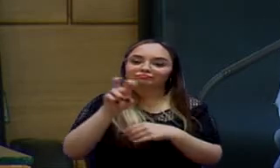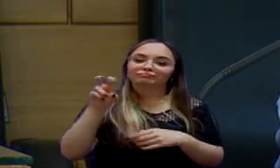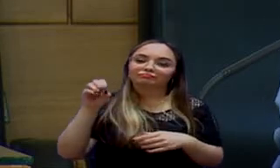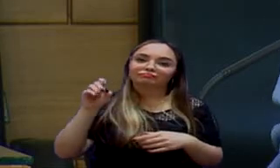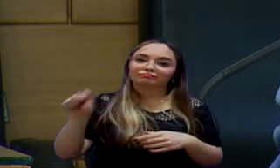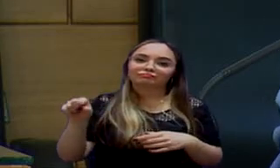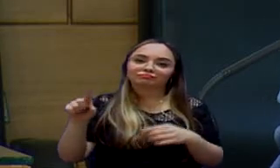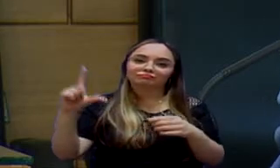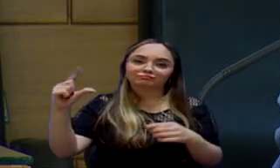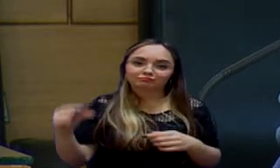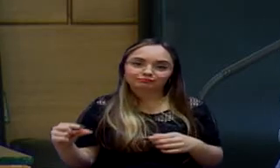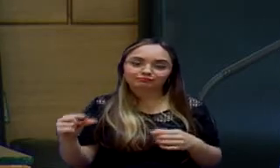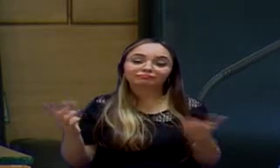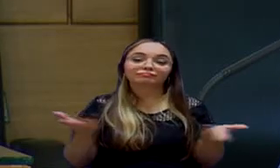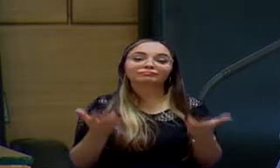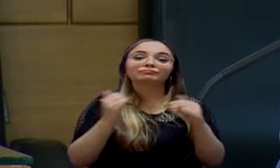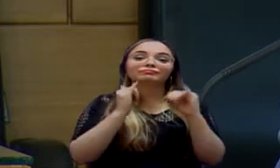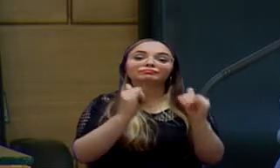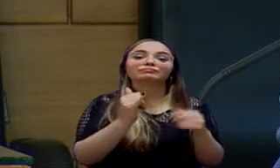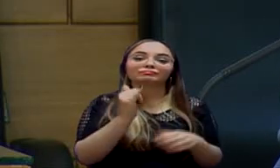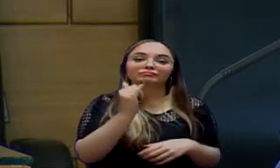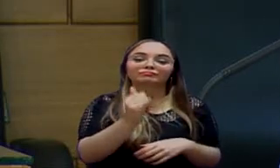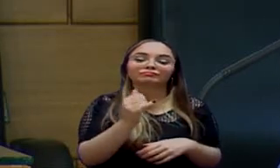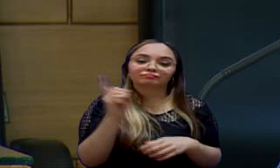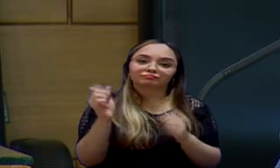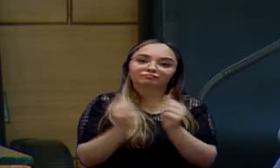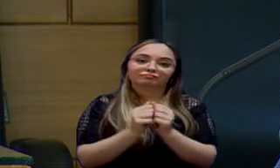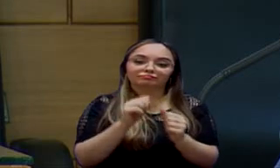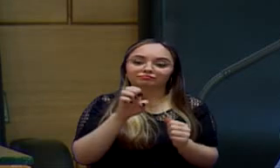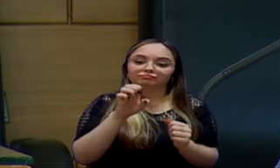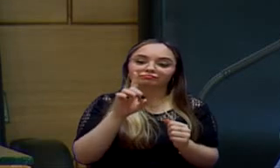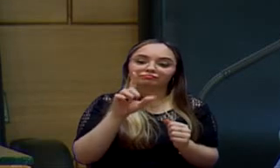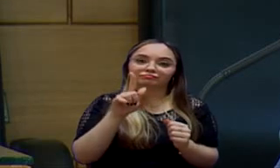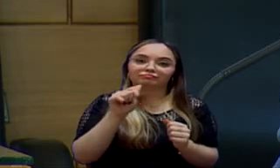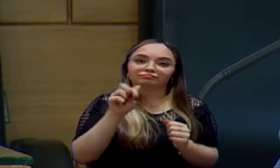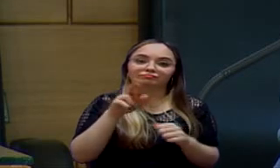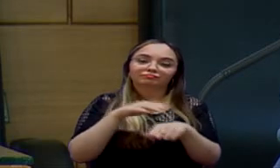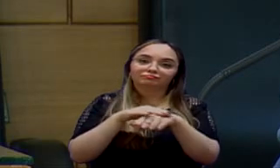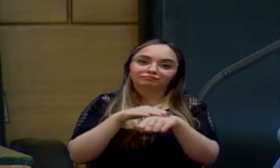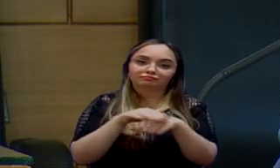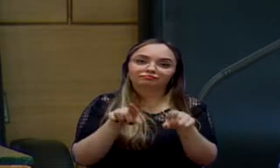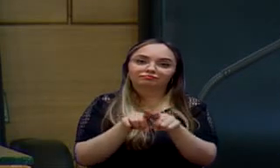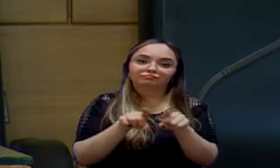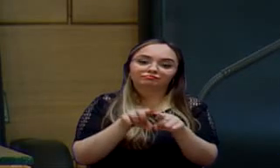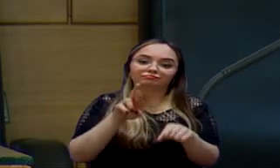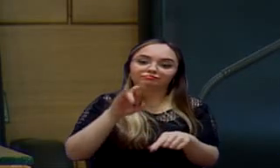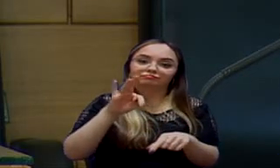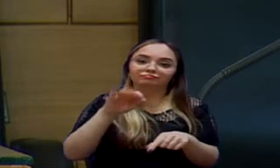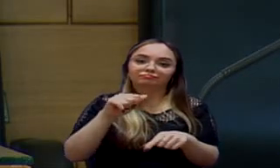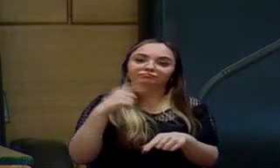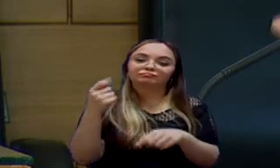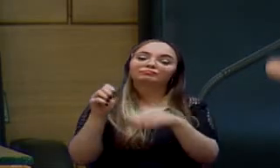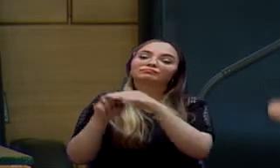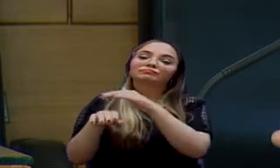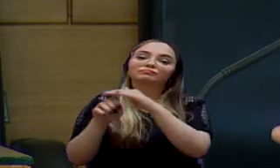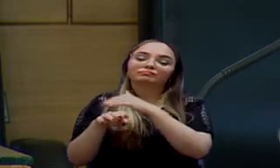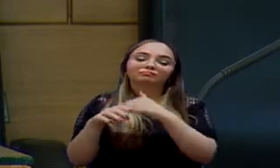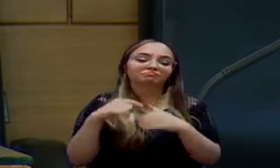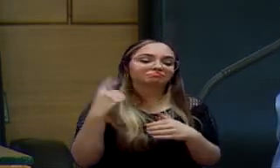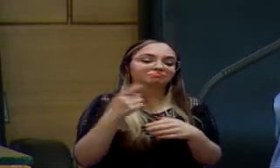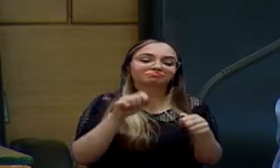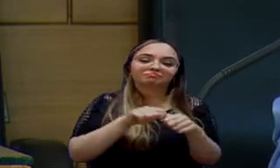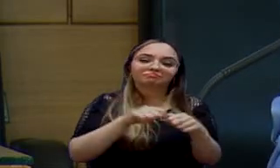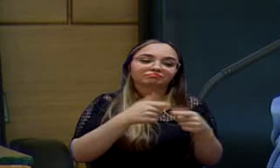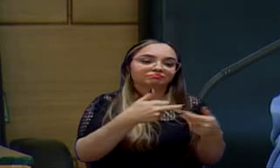hoje eu já vou dar notícia para senhora conversando com Edgar e com a com a Rita nosso fundo de reserva Independente de quaisquer ações